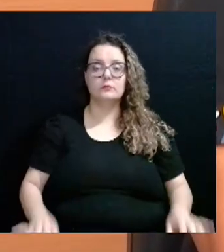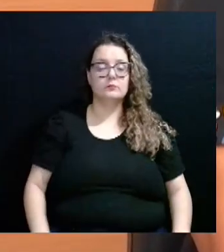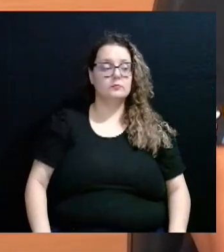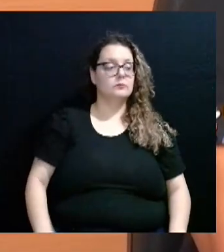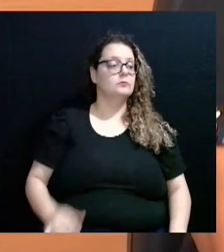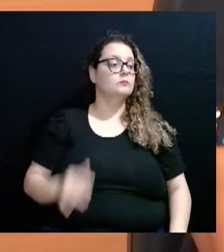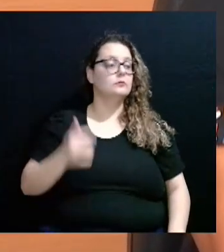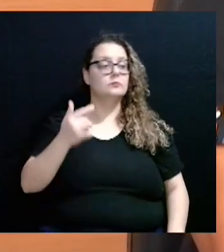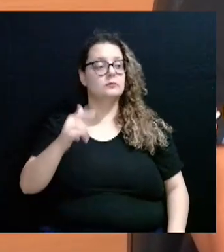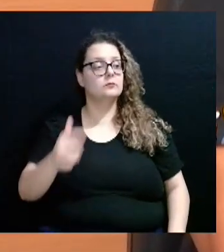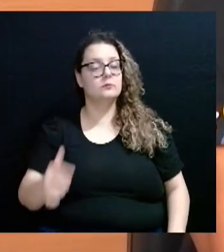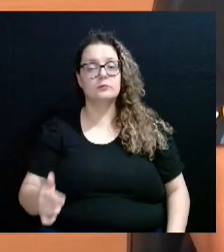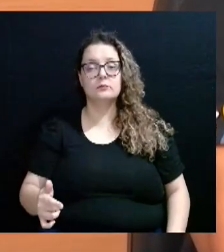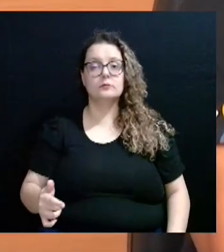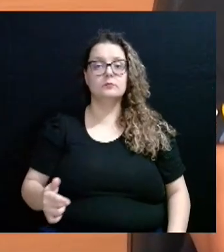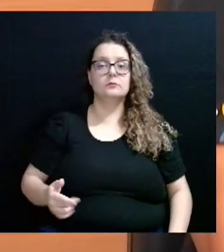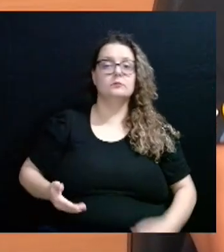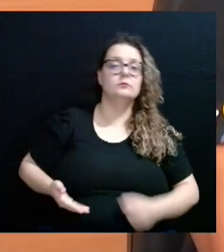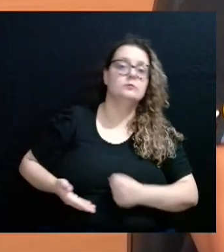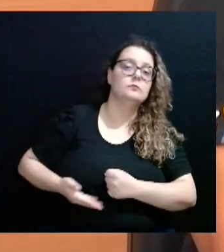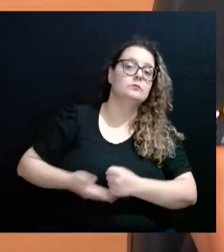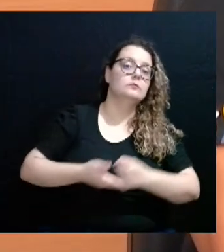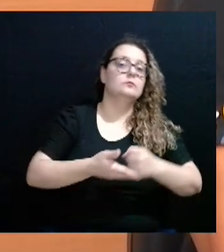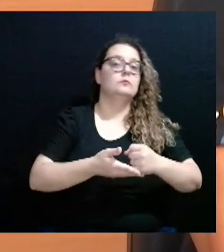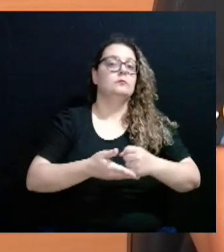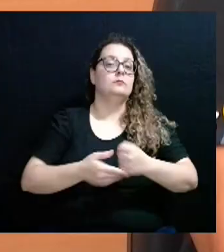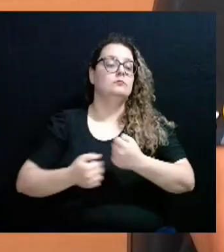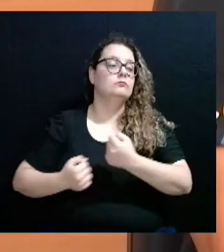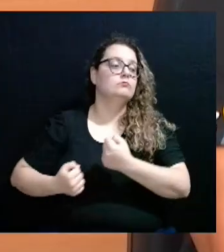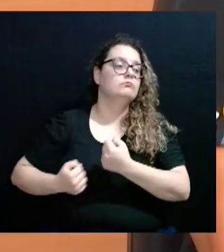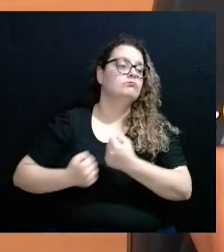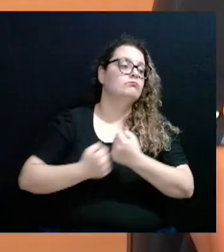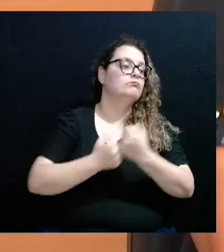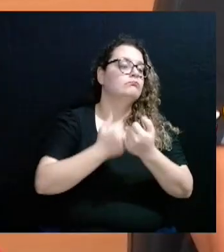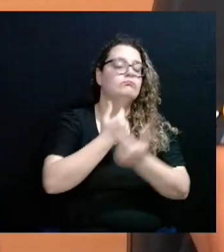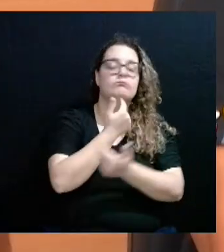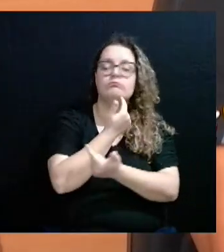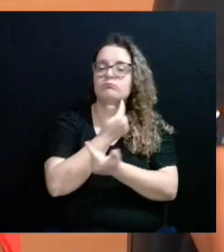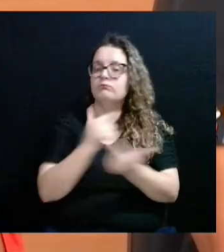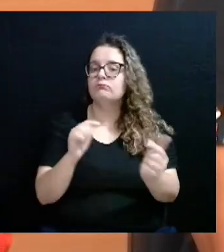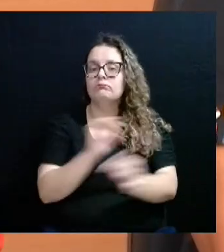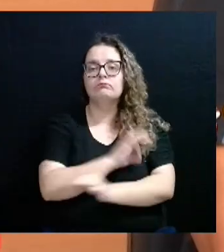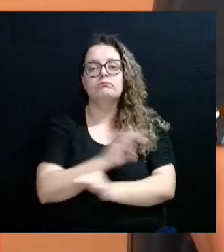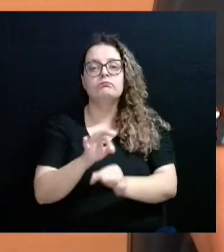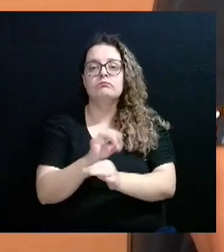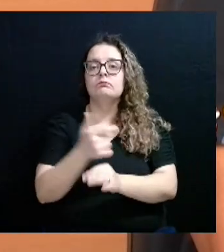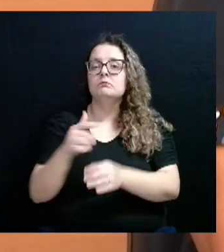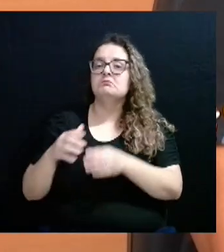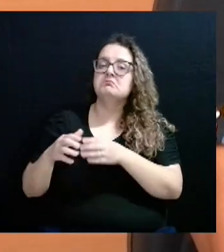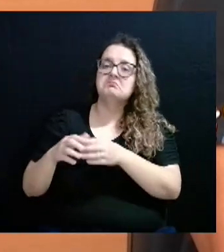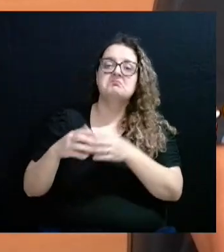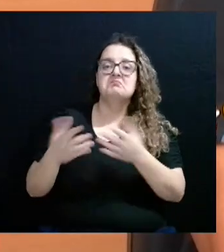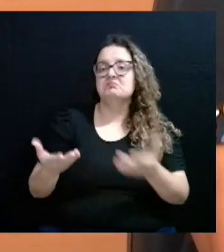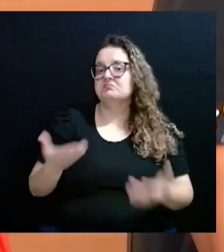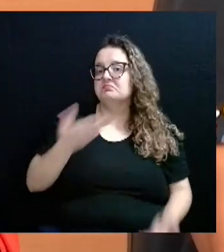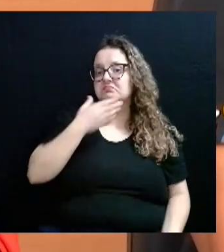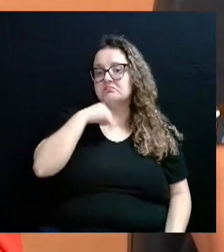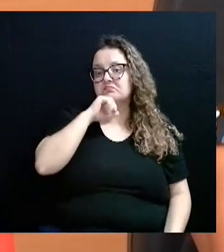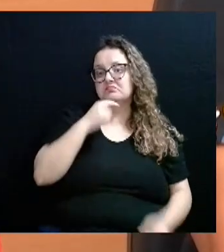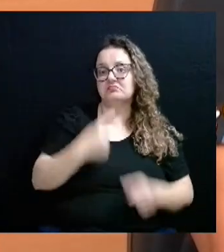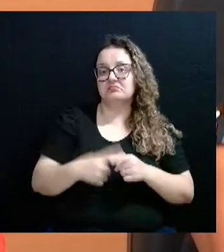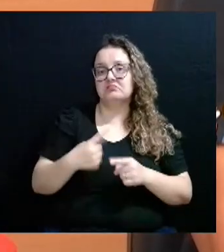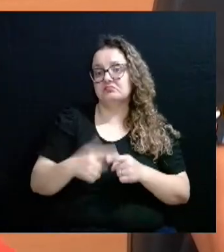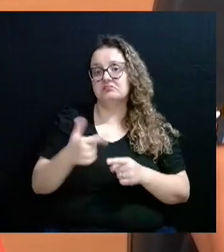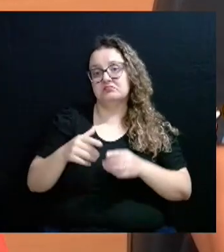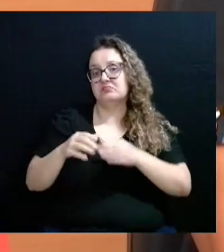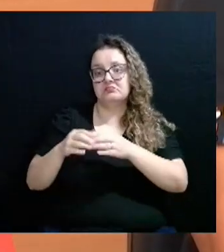um amparo, um apoio, sem o convívio com meu pai, porque eu não tive o convívio, mas também com a